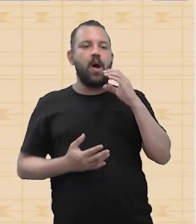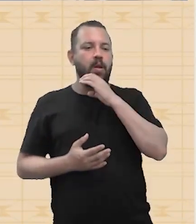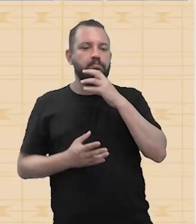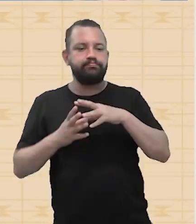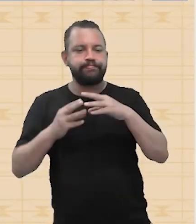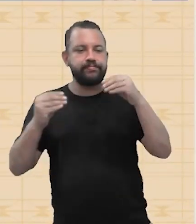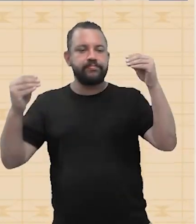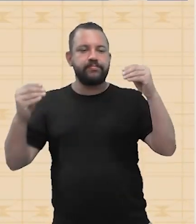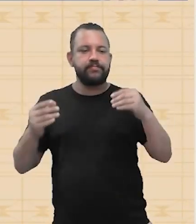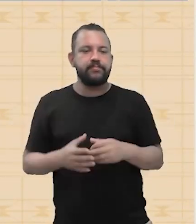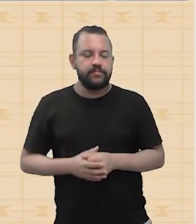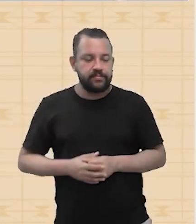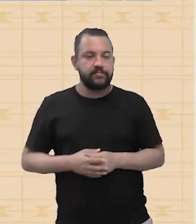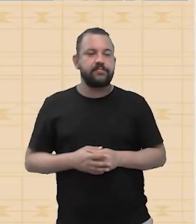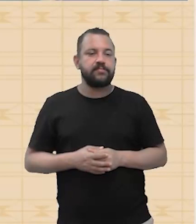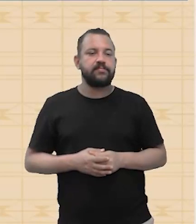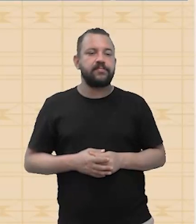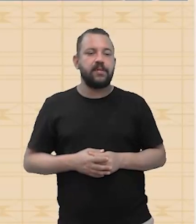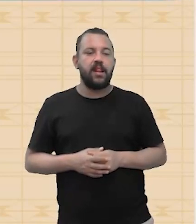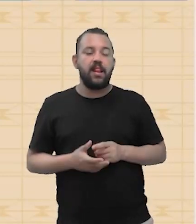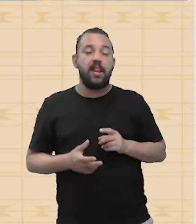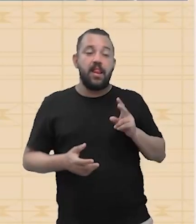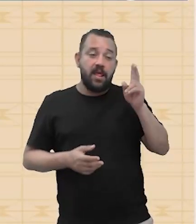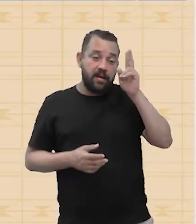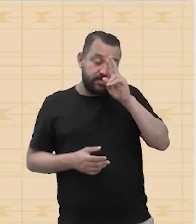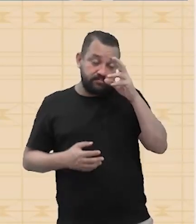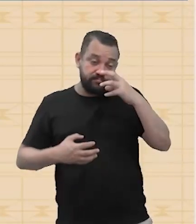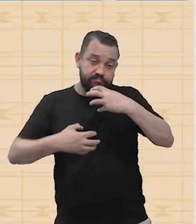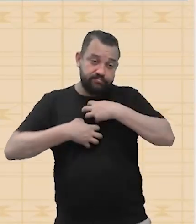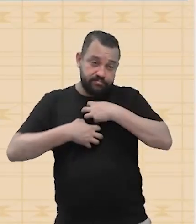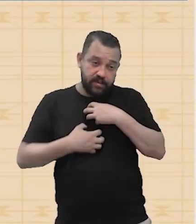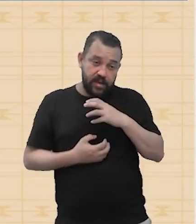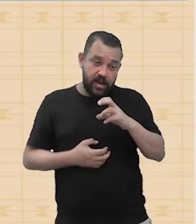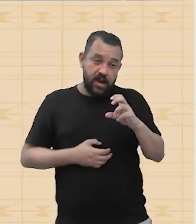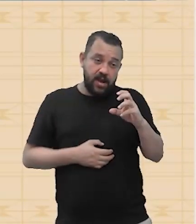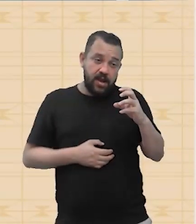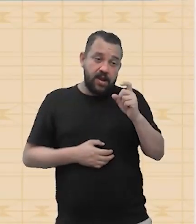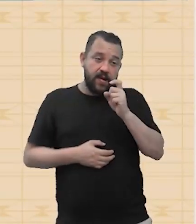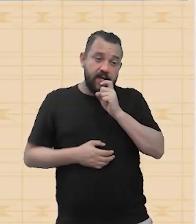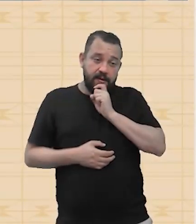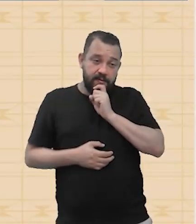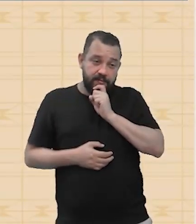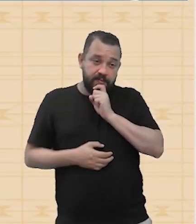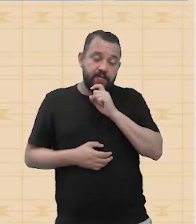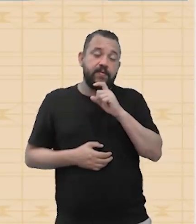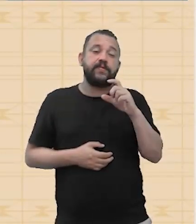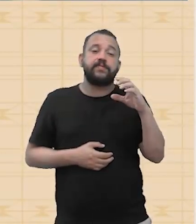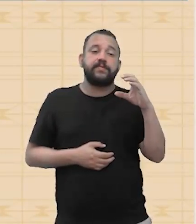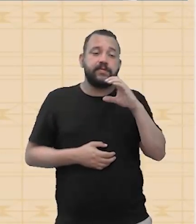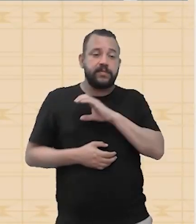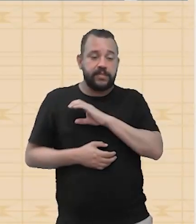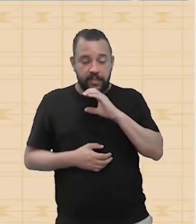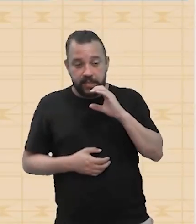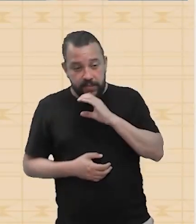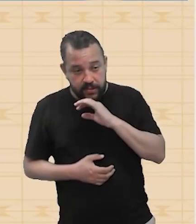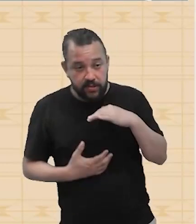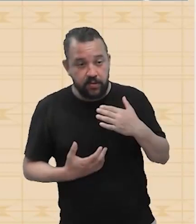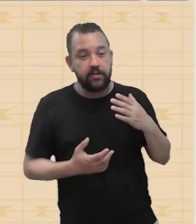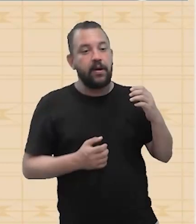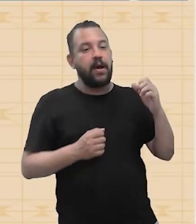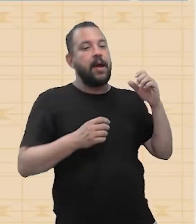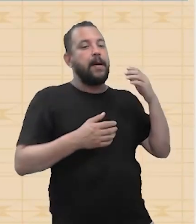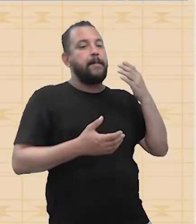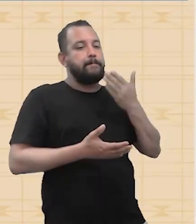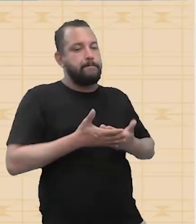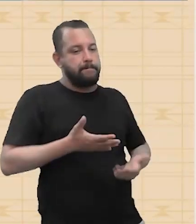Lembrando sempre que as sensações térmicas de quente e frio significa eu receber calor sentindo quente, perdendo calor,